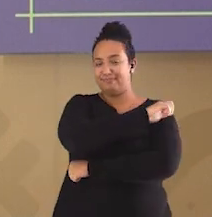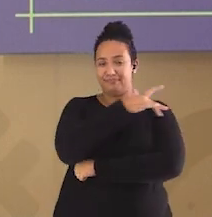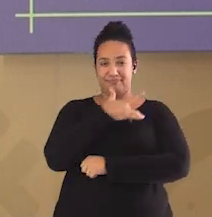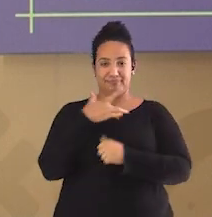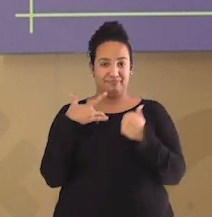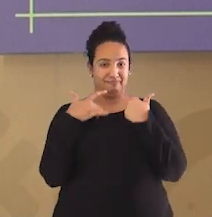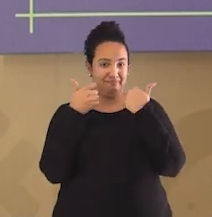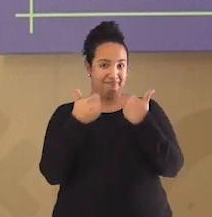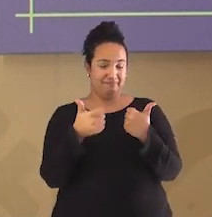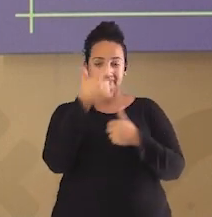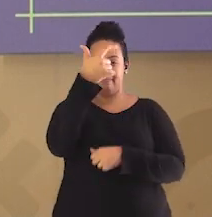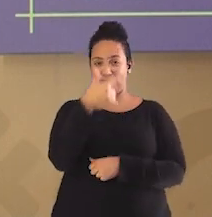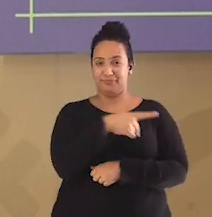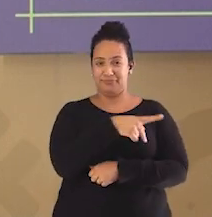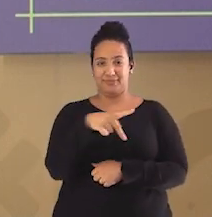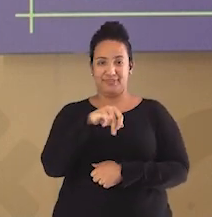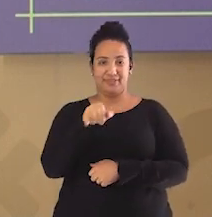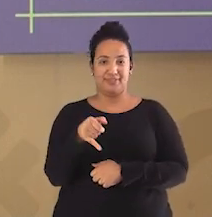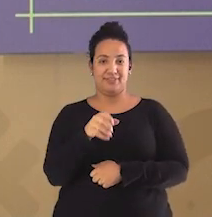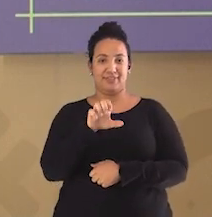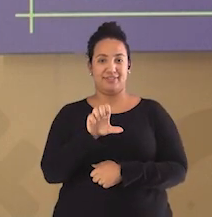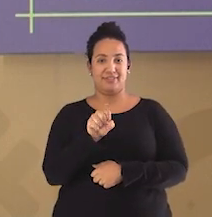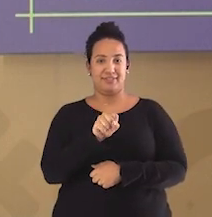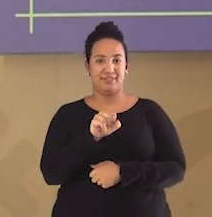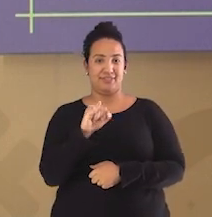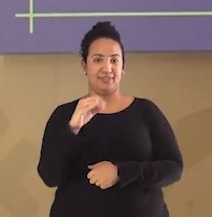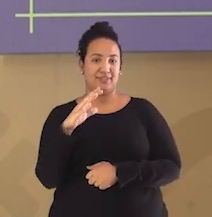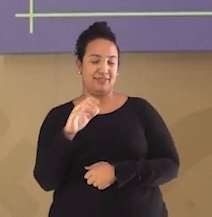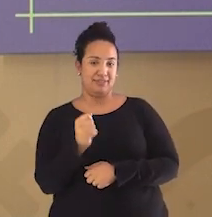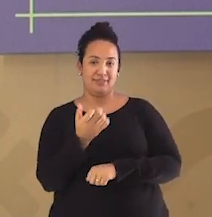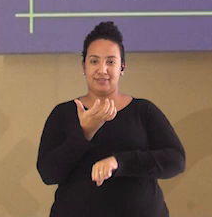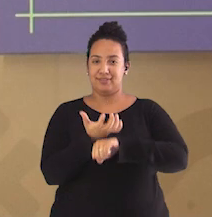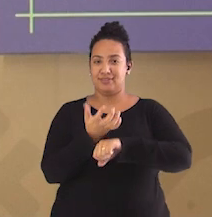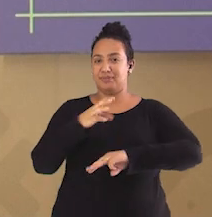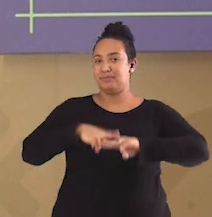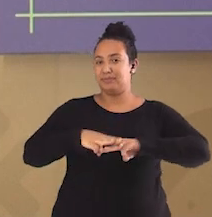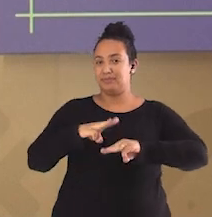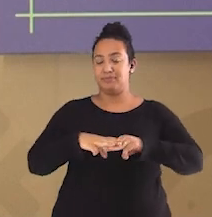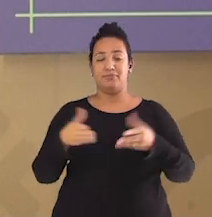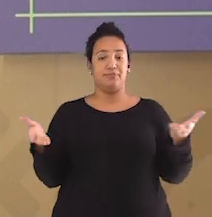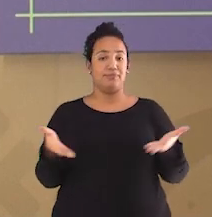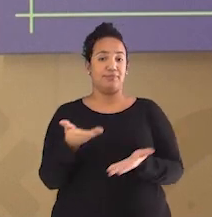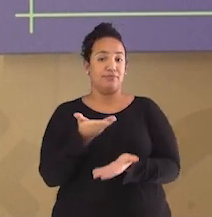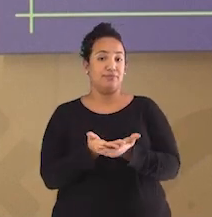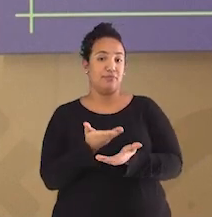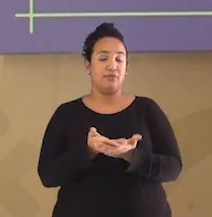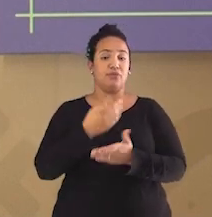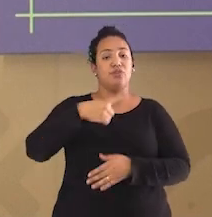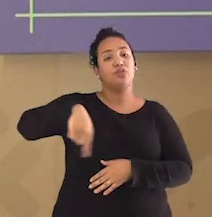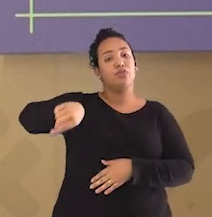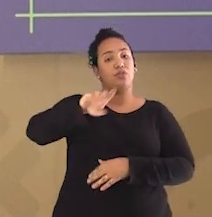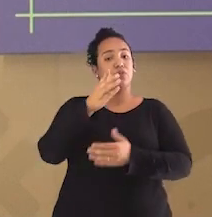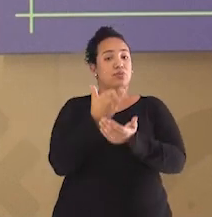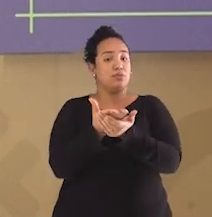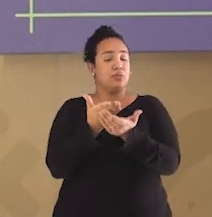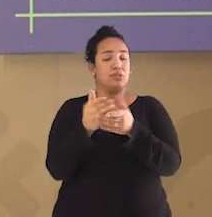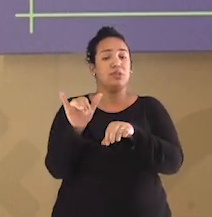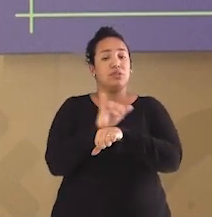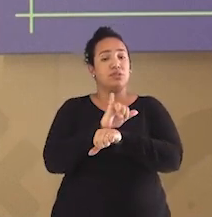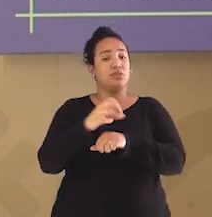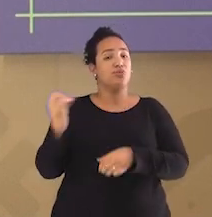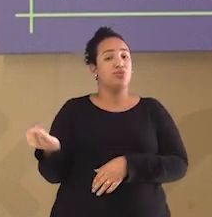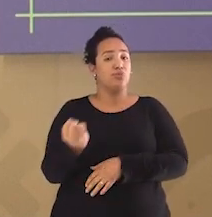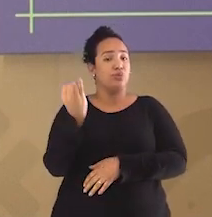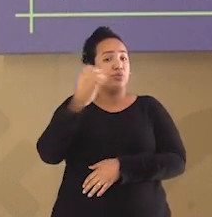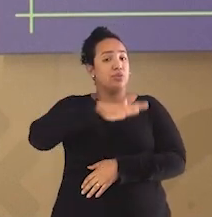estudantes! Como vocês estão? Eu sou a professora Jéssica, de Matemática, e na nossa aula iremos trabalhar com uma operação muito